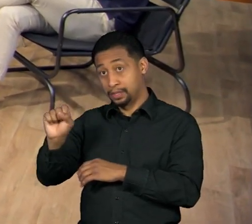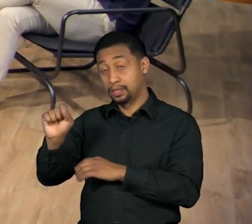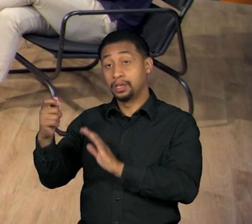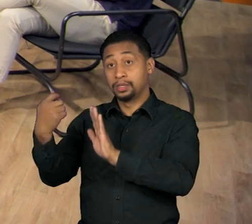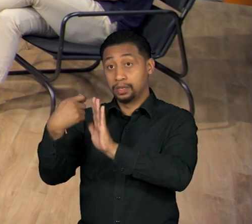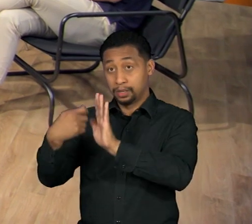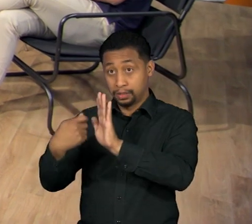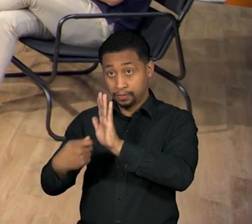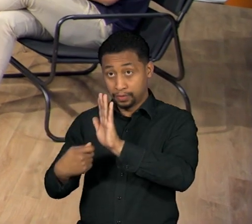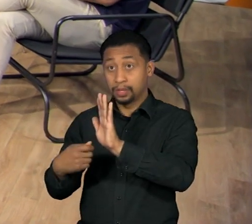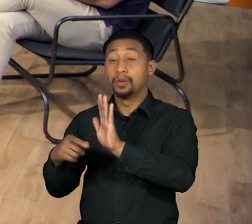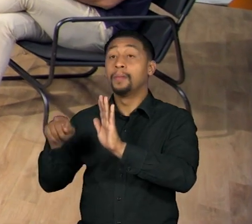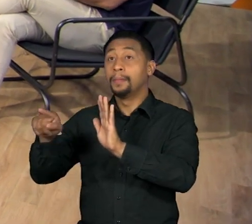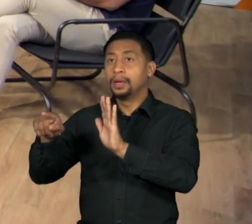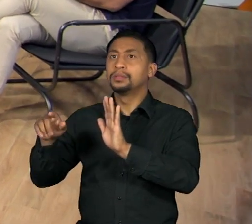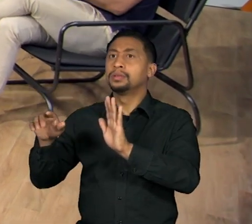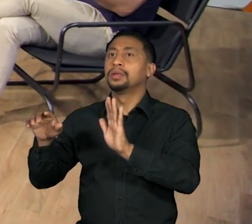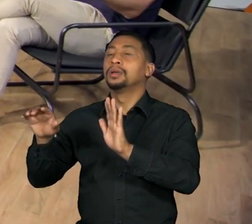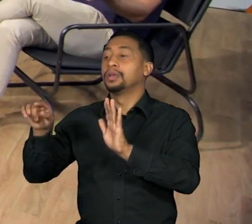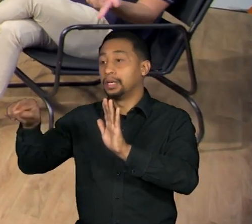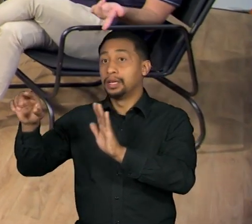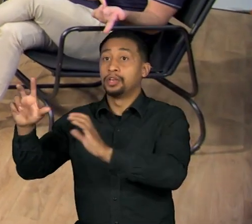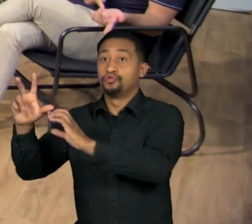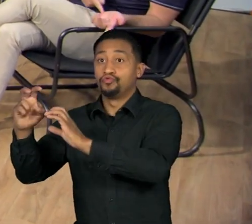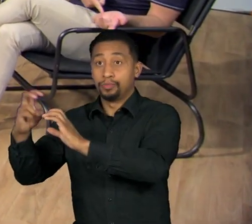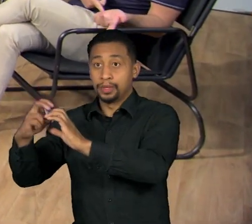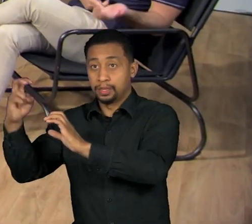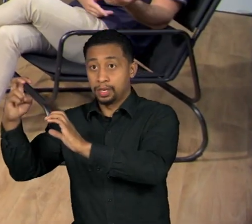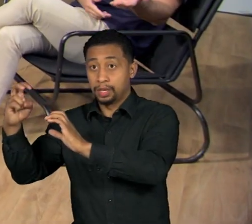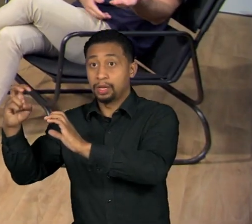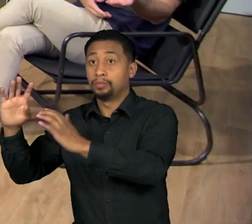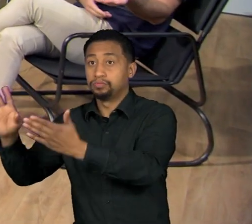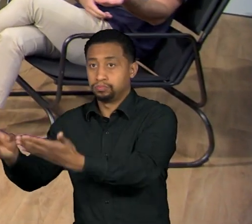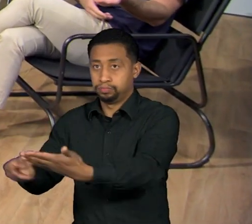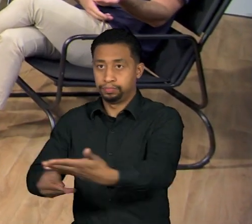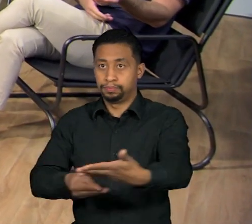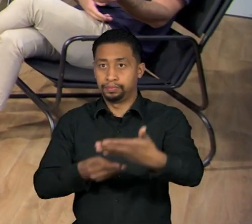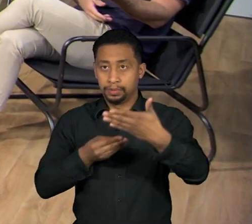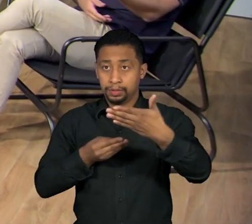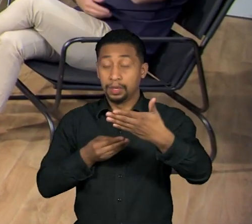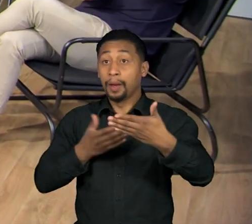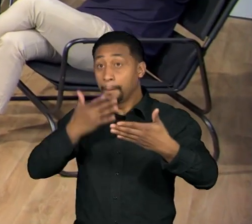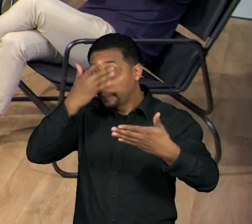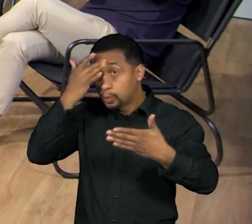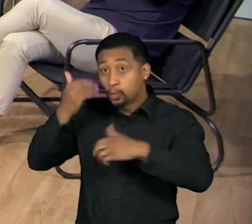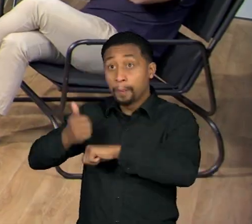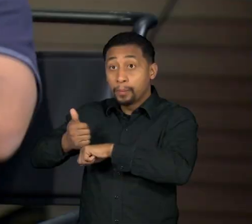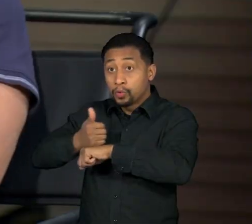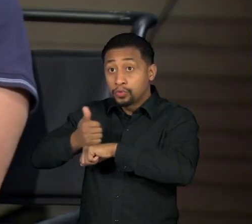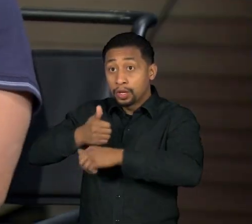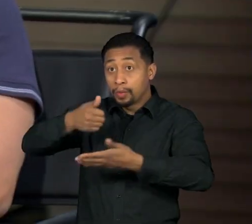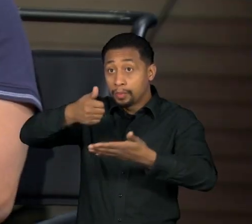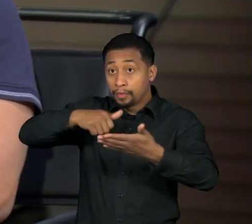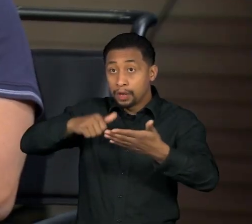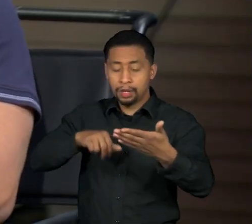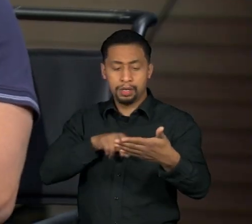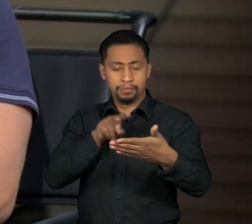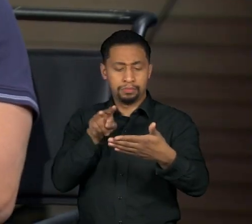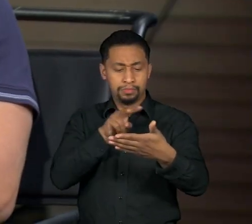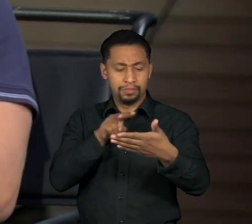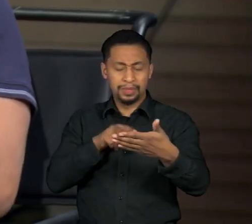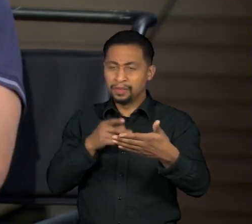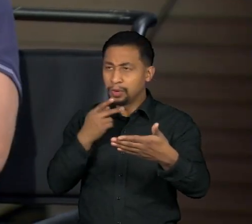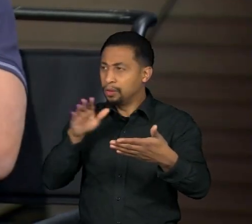tanto que o ChatGPT escreve mal para quem é um escritor do gabarito dele. Então ele fala, olha isso daqui. Quando ele fala dele, ele fala, desculpa, está